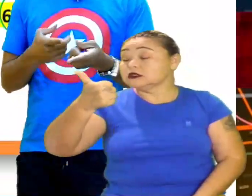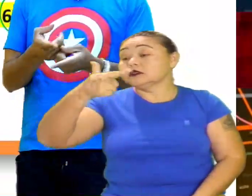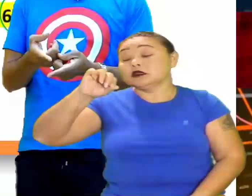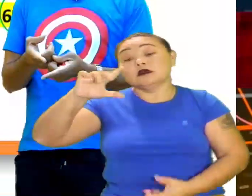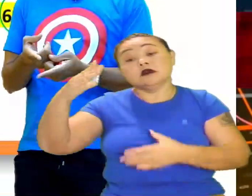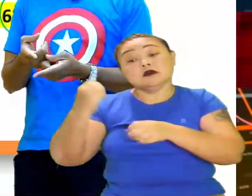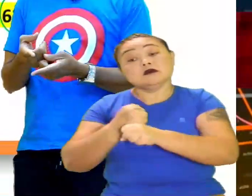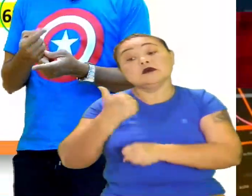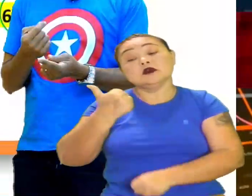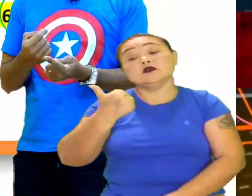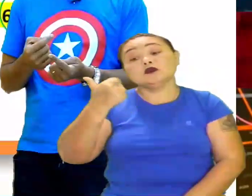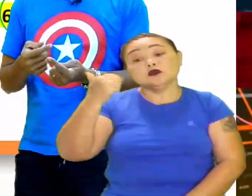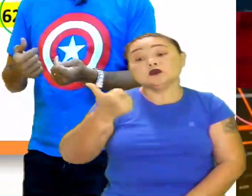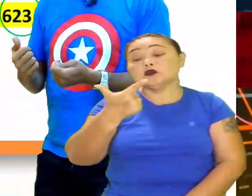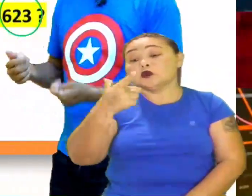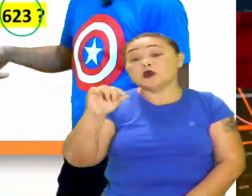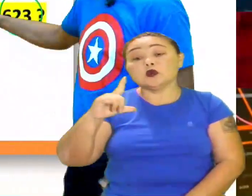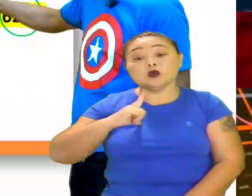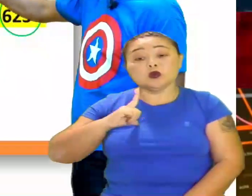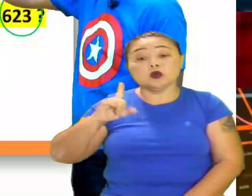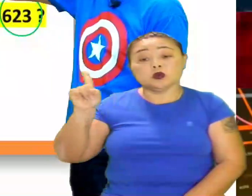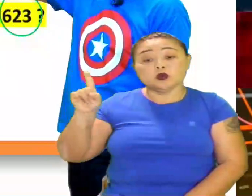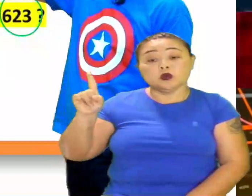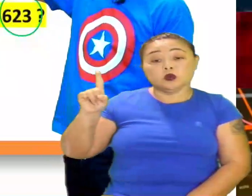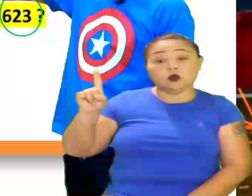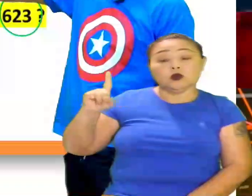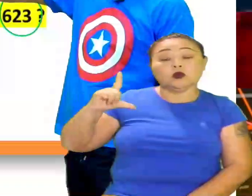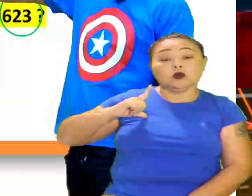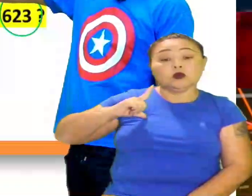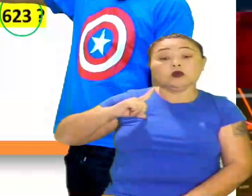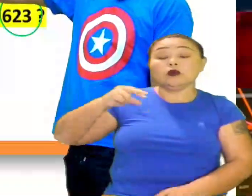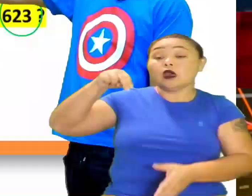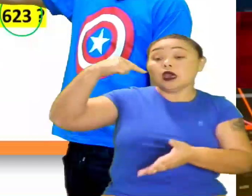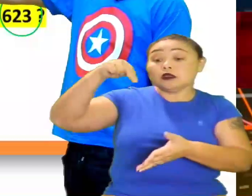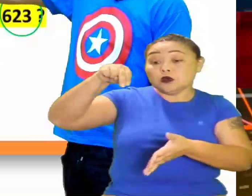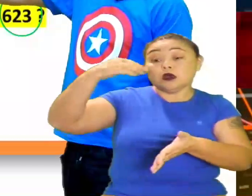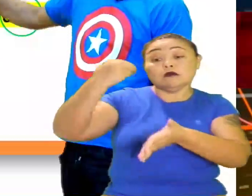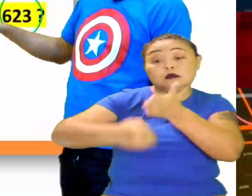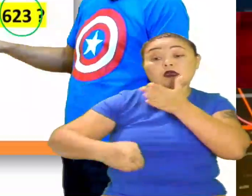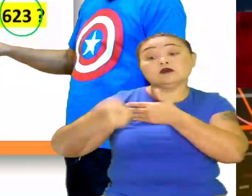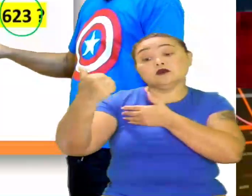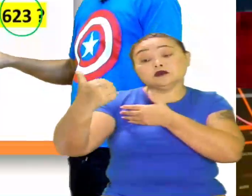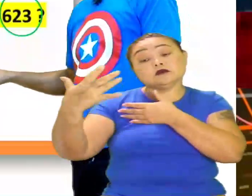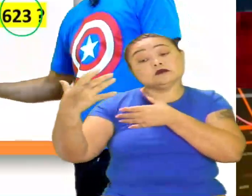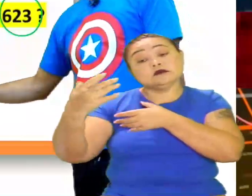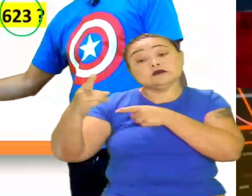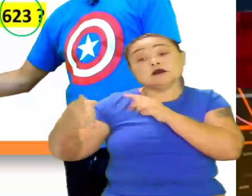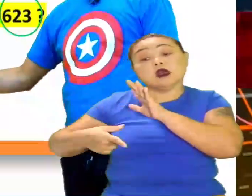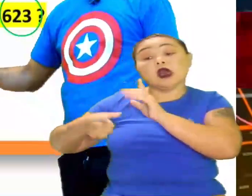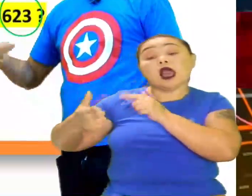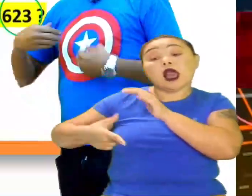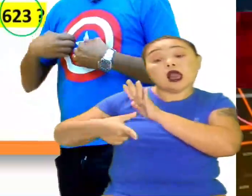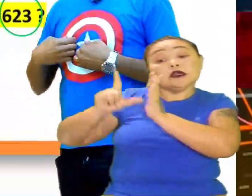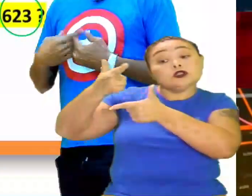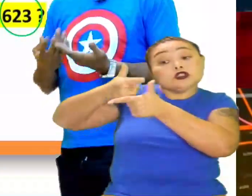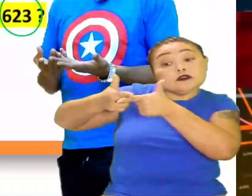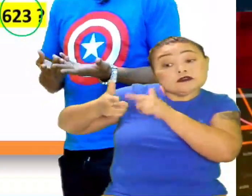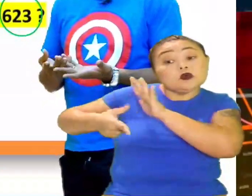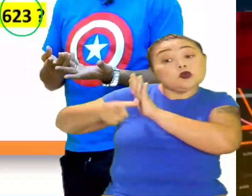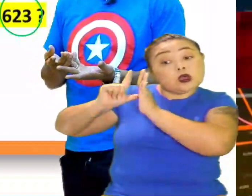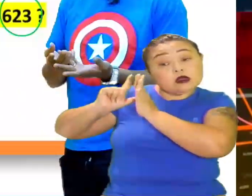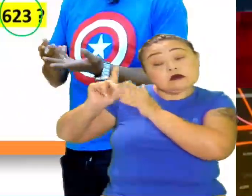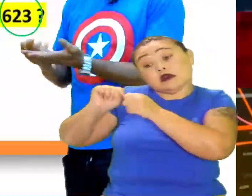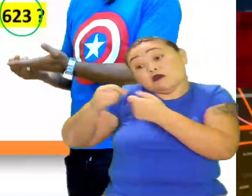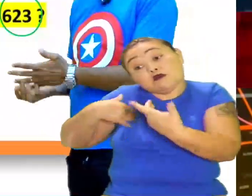1, 120. Mais 1 por quê? Porque aqui na fórmula eu tenho n menos 1. Menos 1, é. Então eu divido antes de fazer o chuveirinho. Eu acho